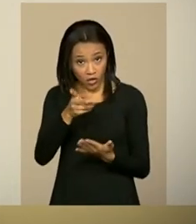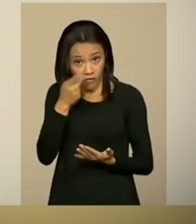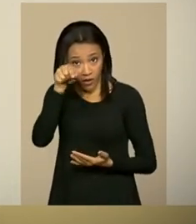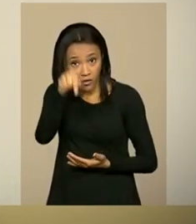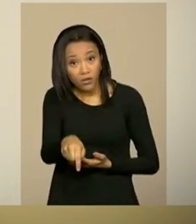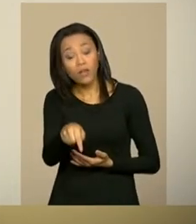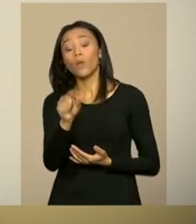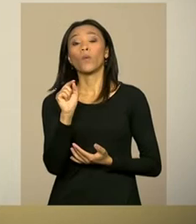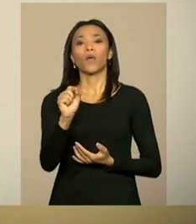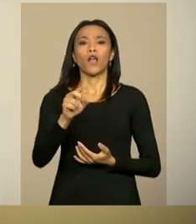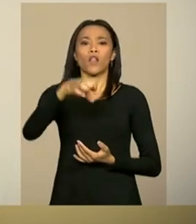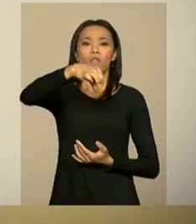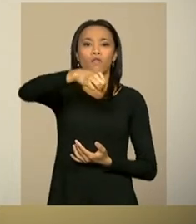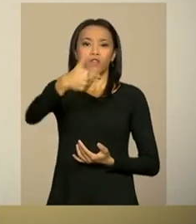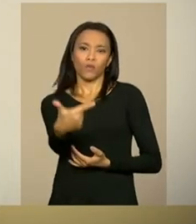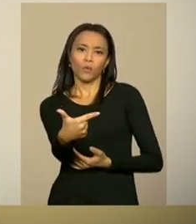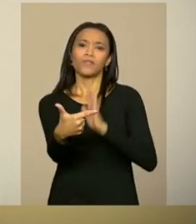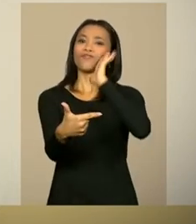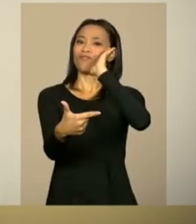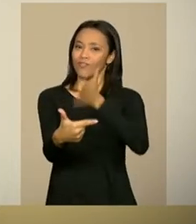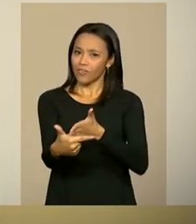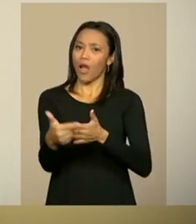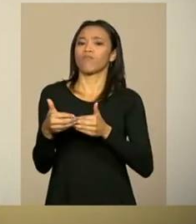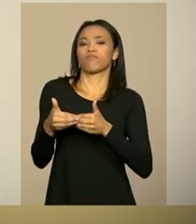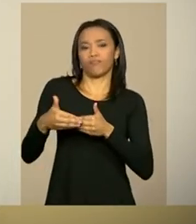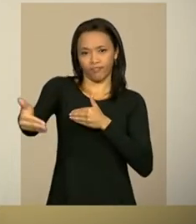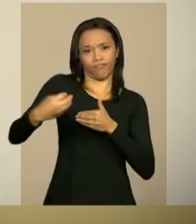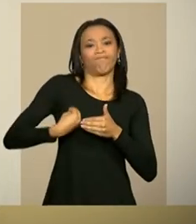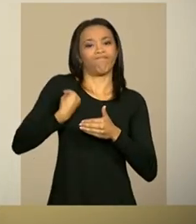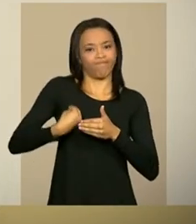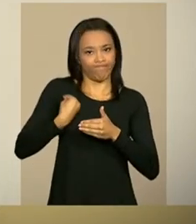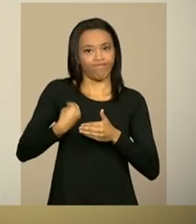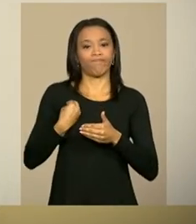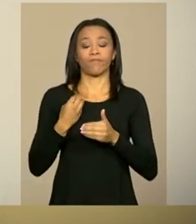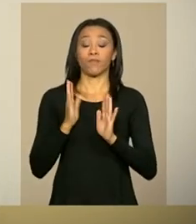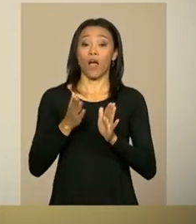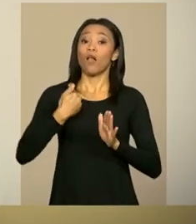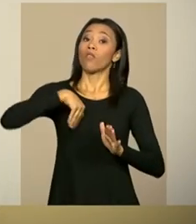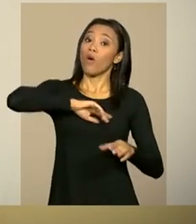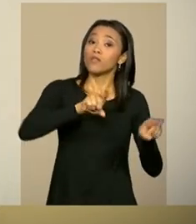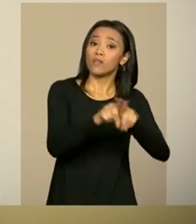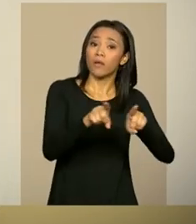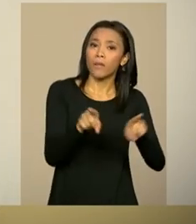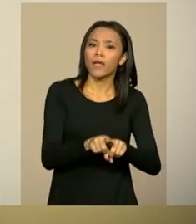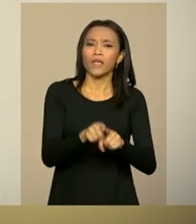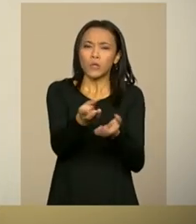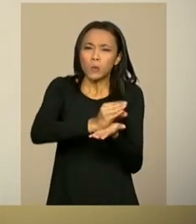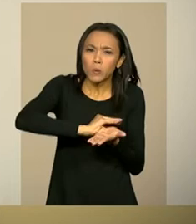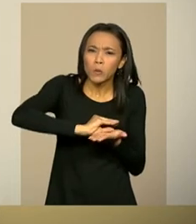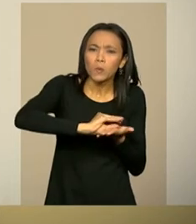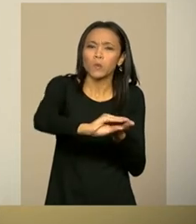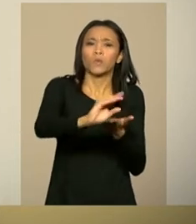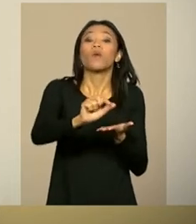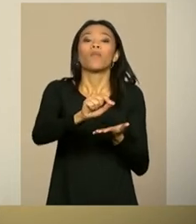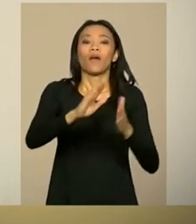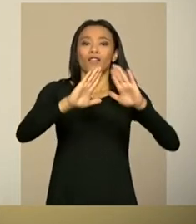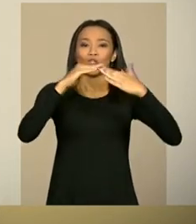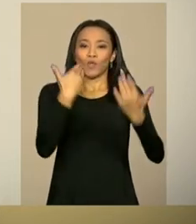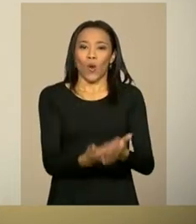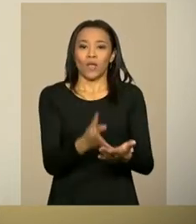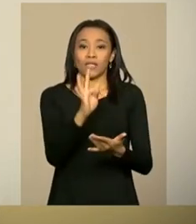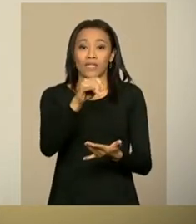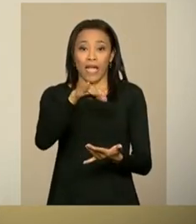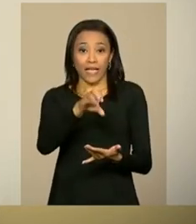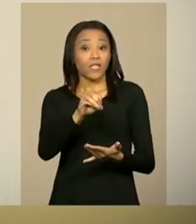Luciano 92 já estão em funcionamento nós estamos também investindo nas escolas técnicas